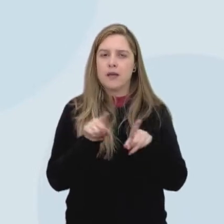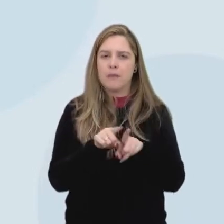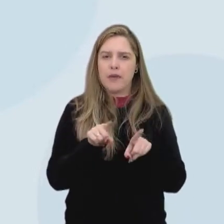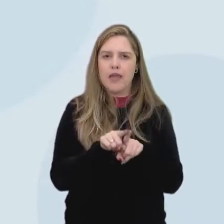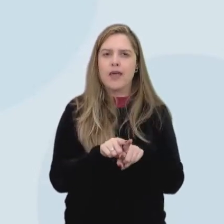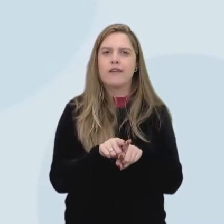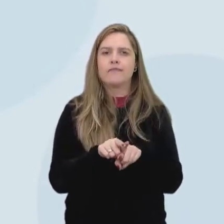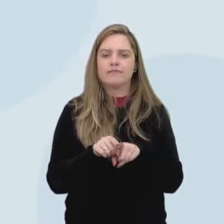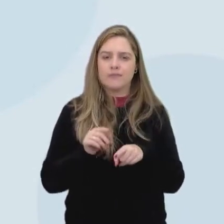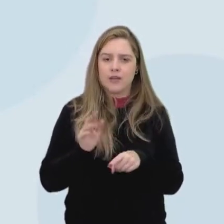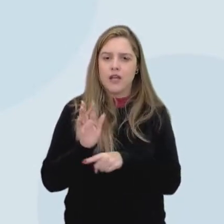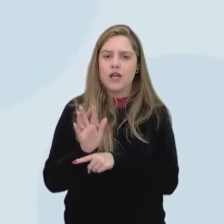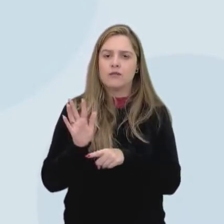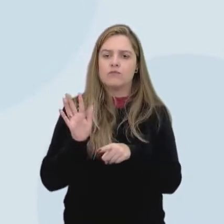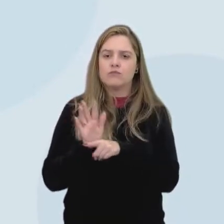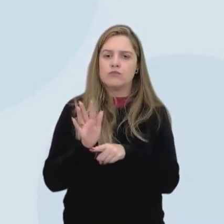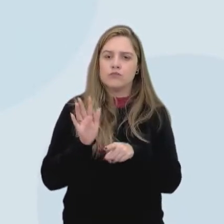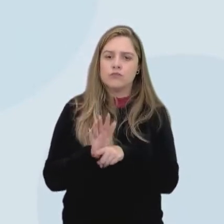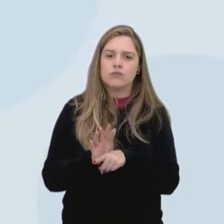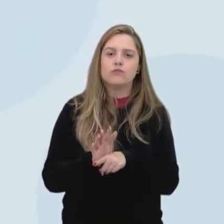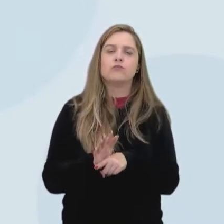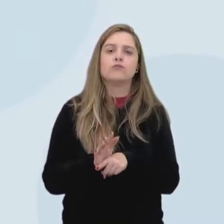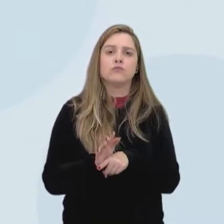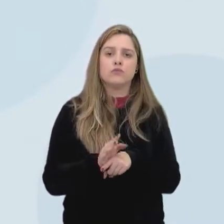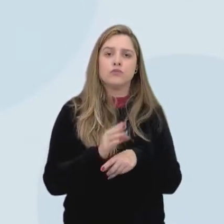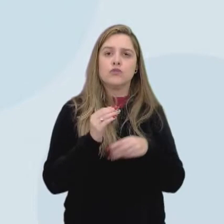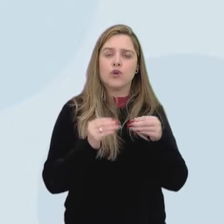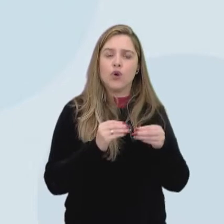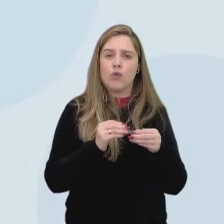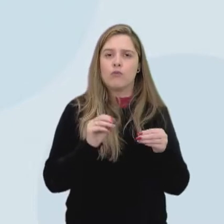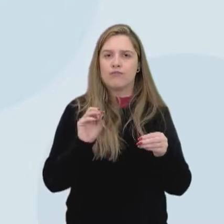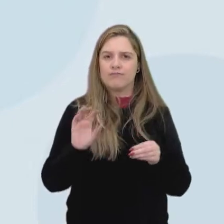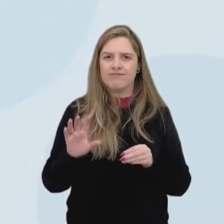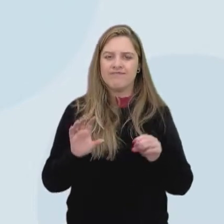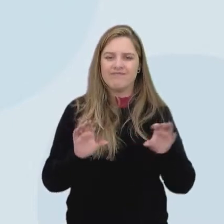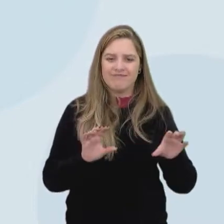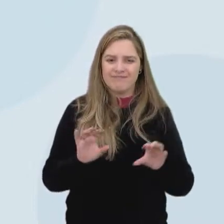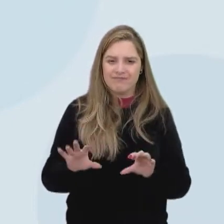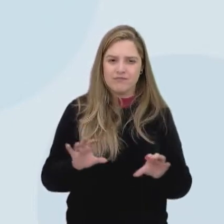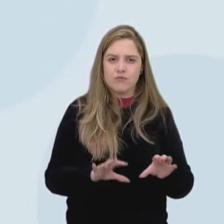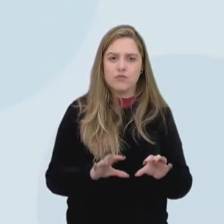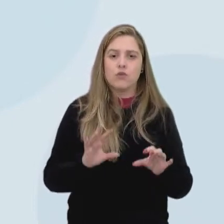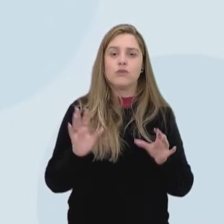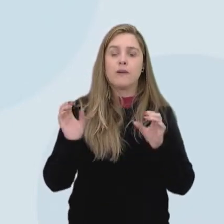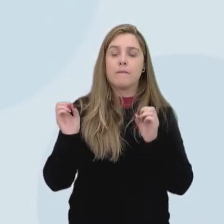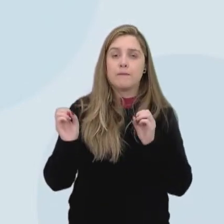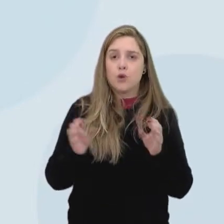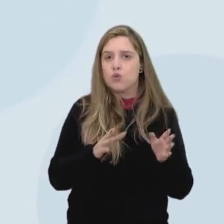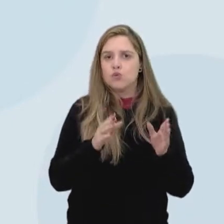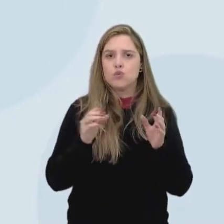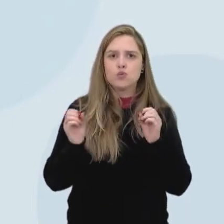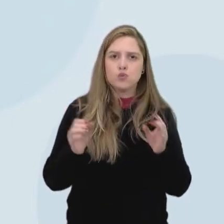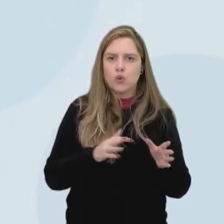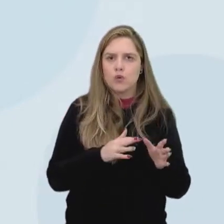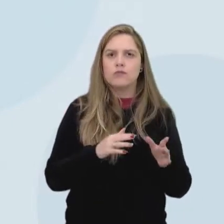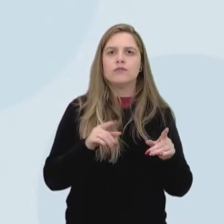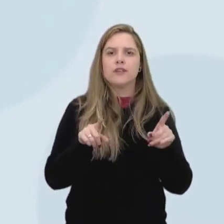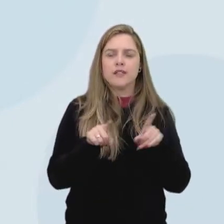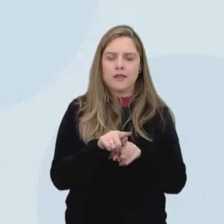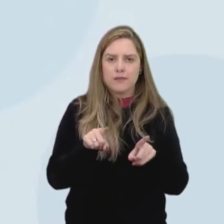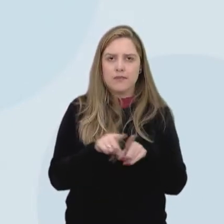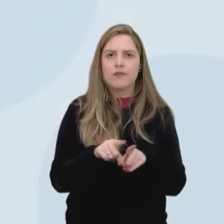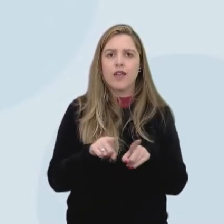ou ainda utilizando como um fator aí que delimita a questão da produção. Então, muitas vezes, né,